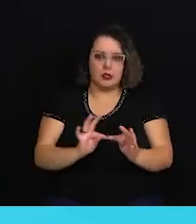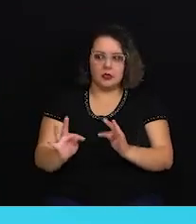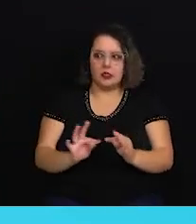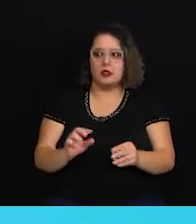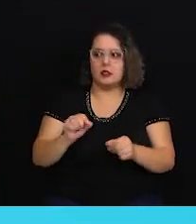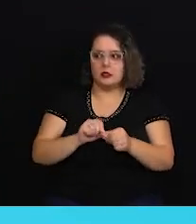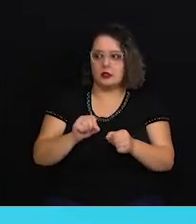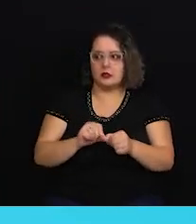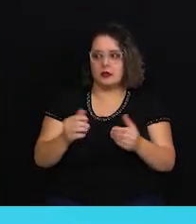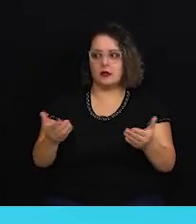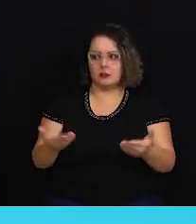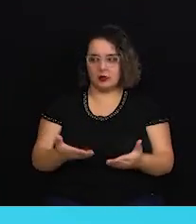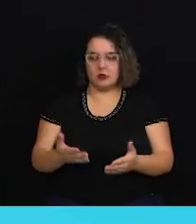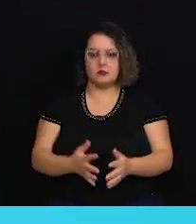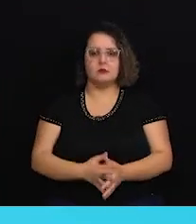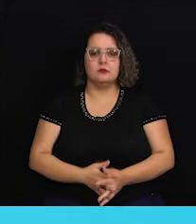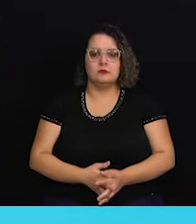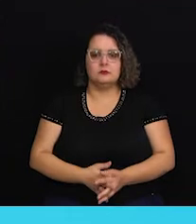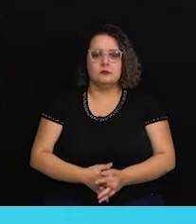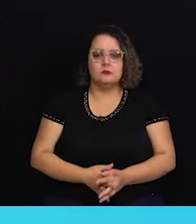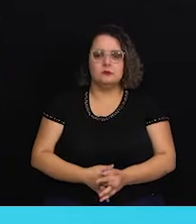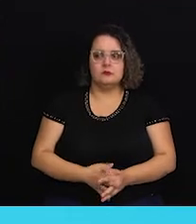técnica que eu faço agora,